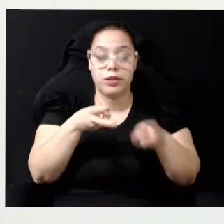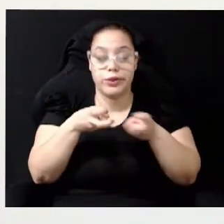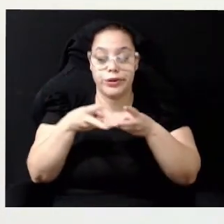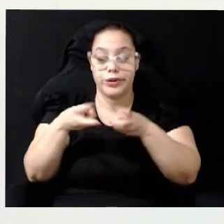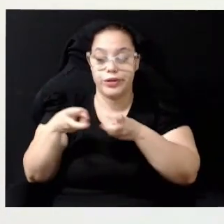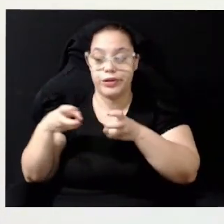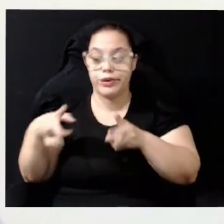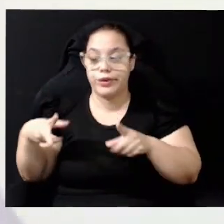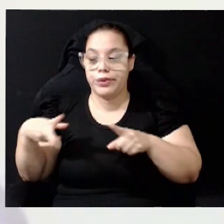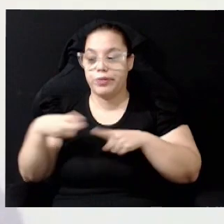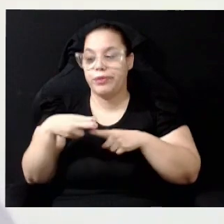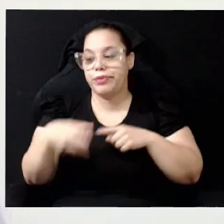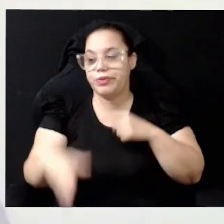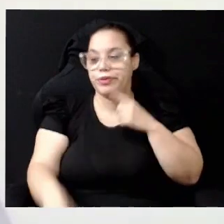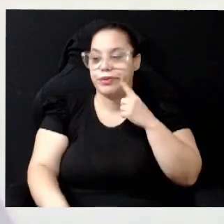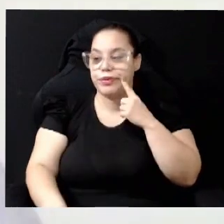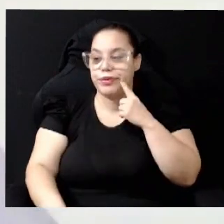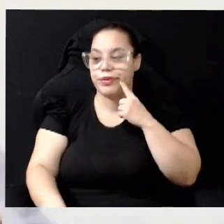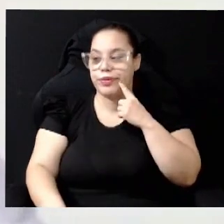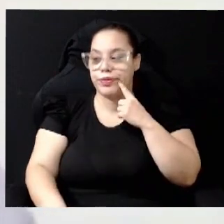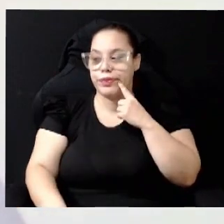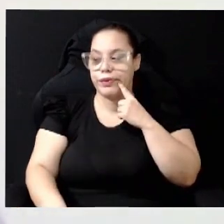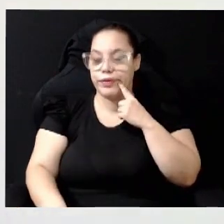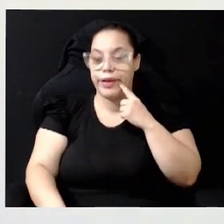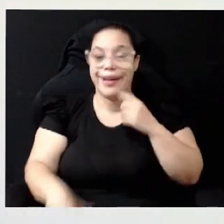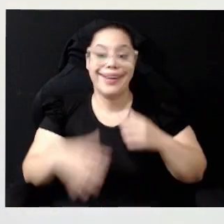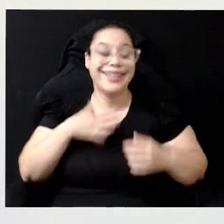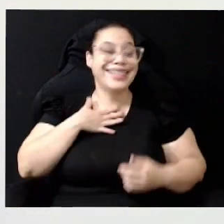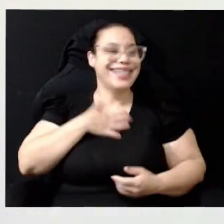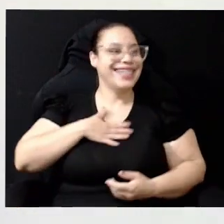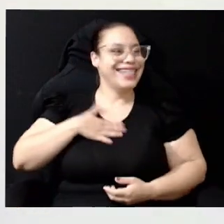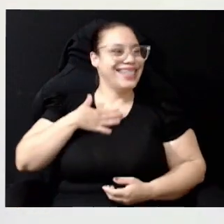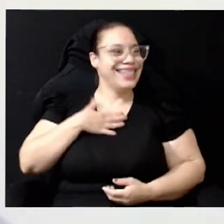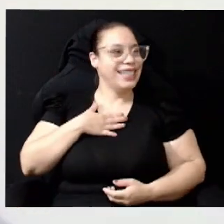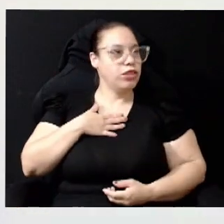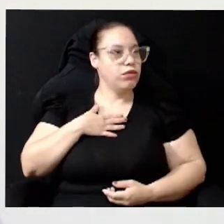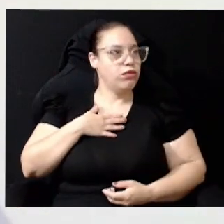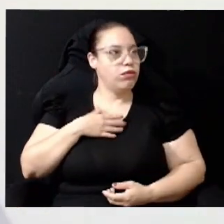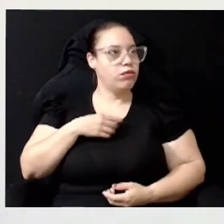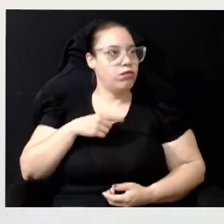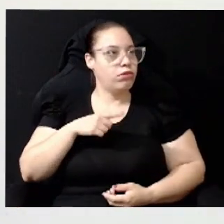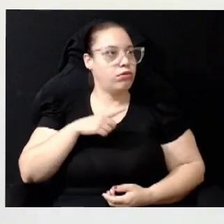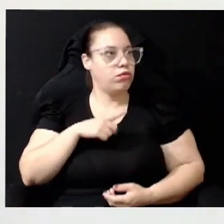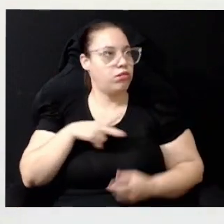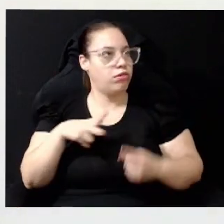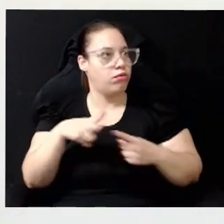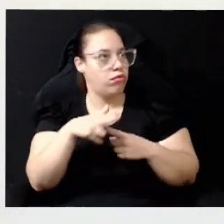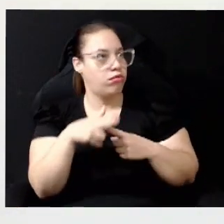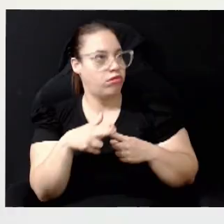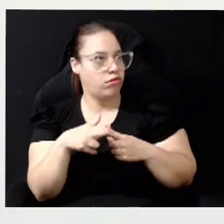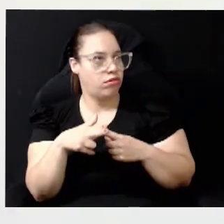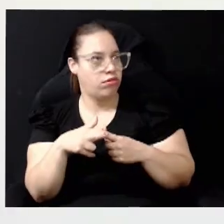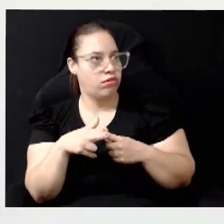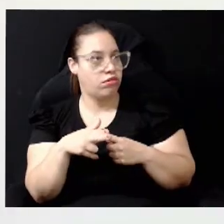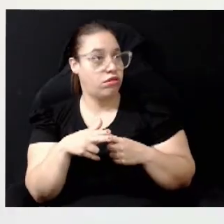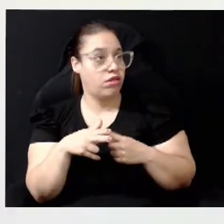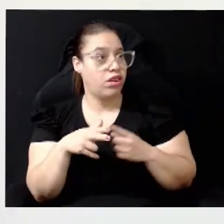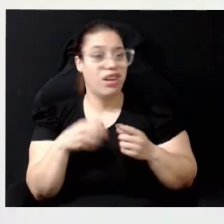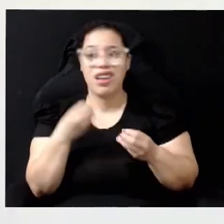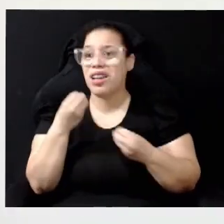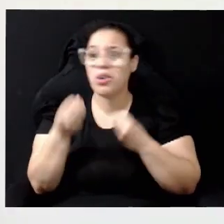interrompida. Então, aquele prazer que ela gostaria de ter, ela está sendo cortada, ela está sendo interrompida, não sabe lidar com